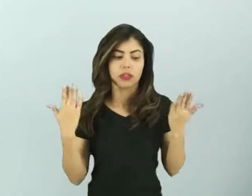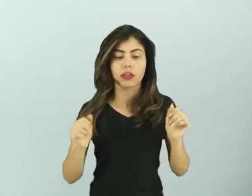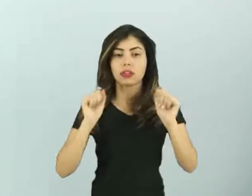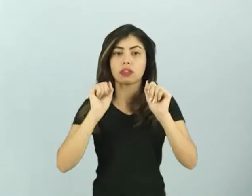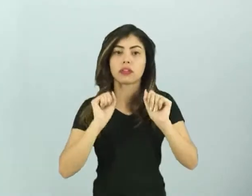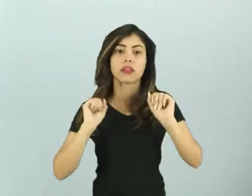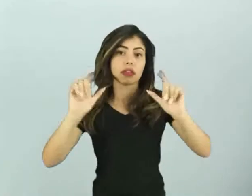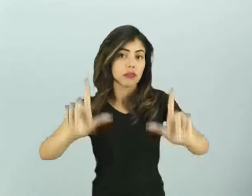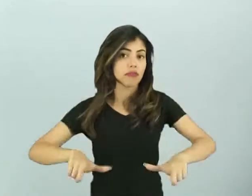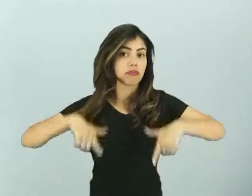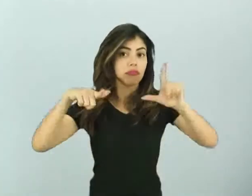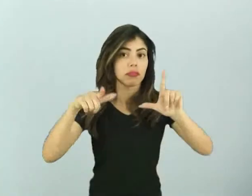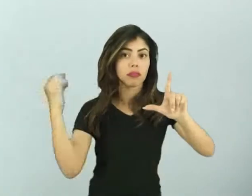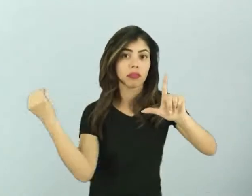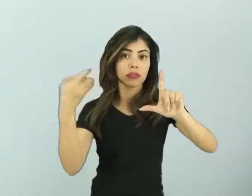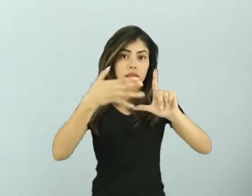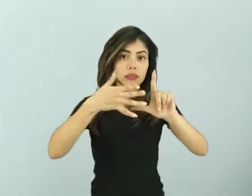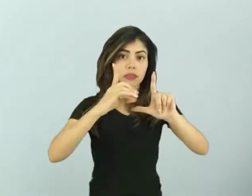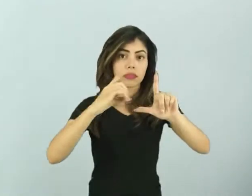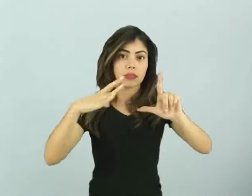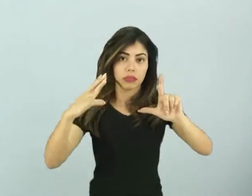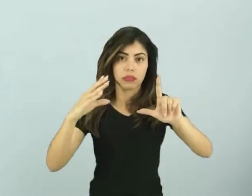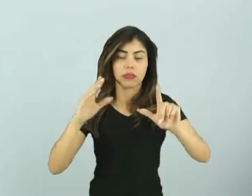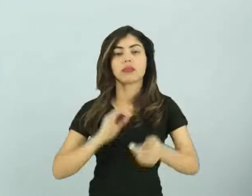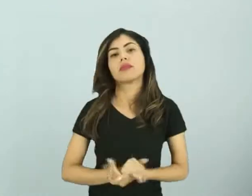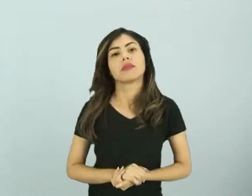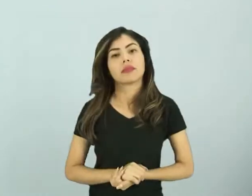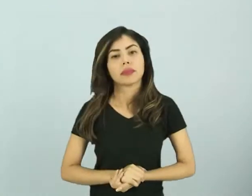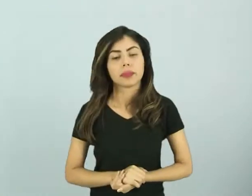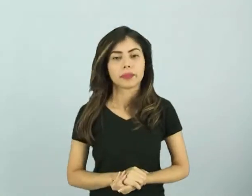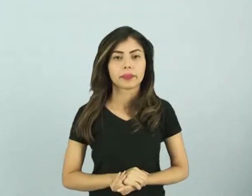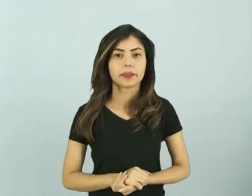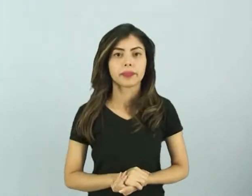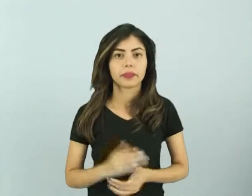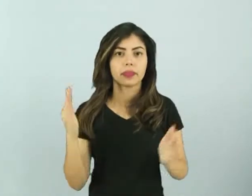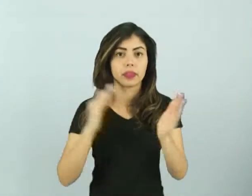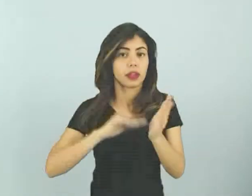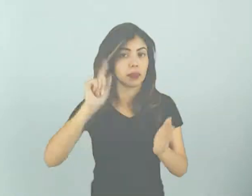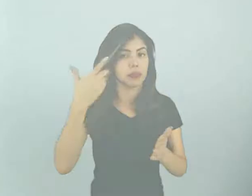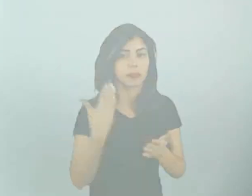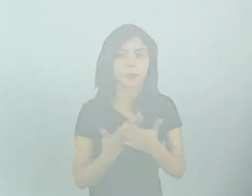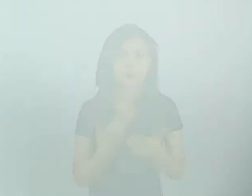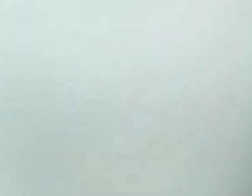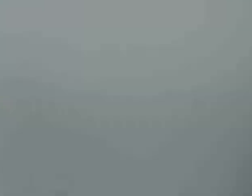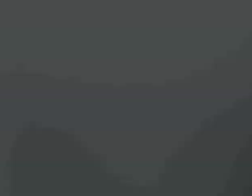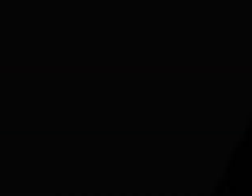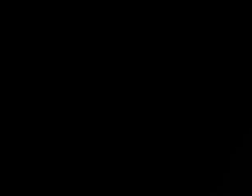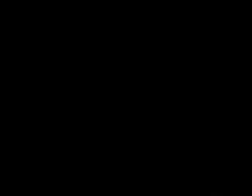plataforma vocês podem rever essa aula mais vezes, lá na plataforma Eduque. Até a próxima aula!